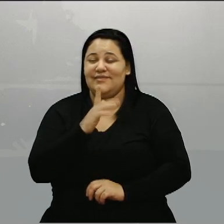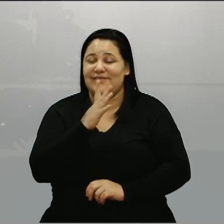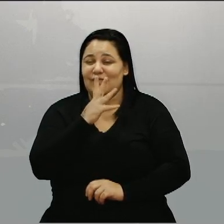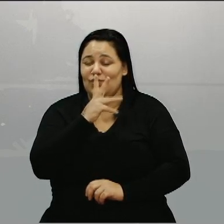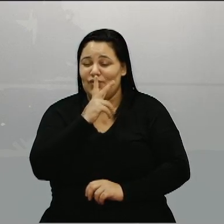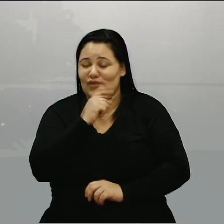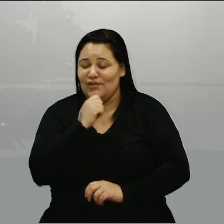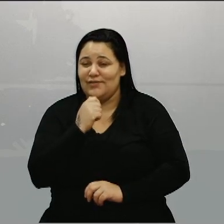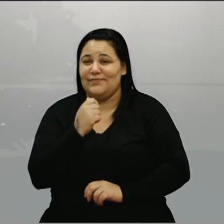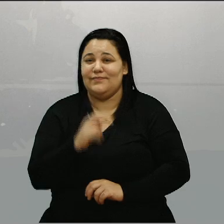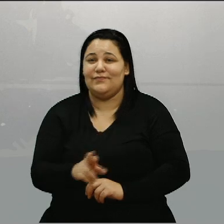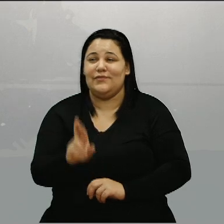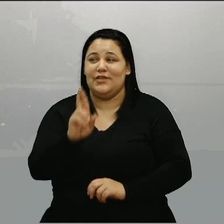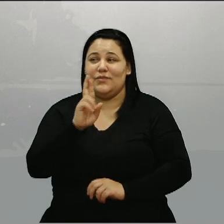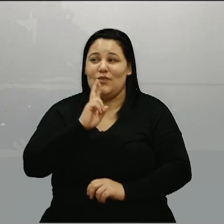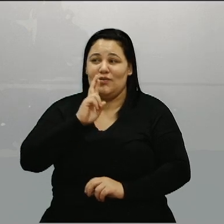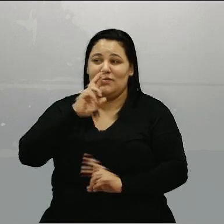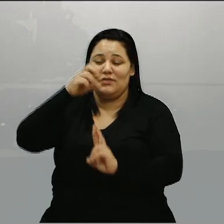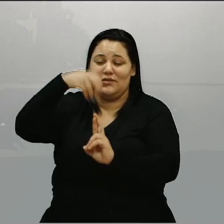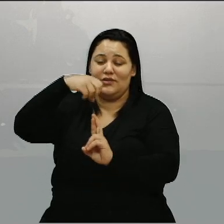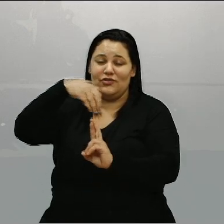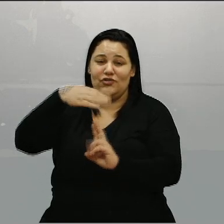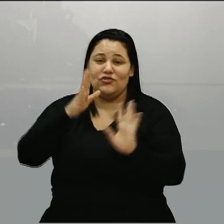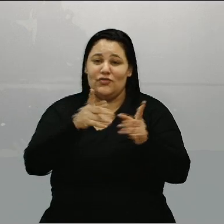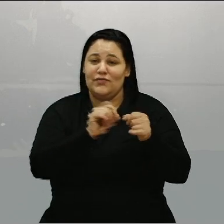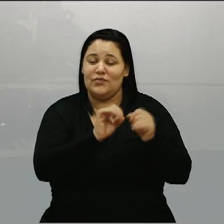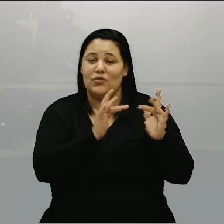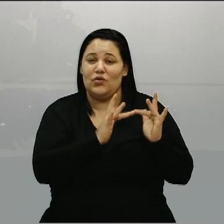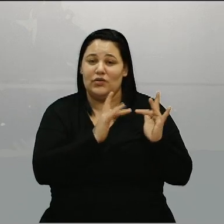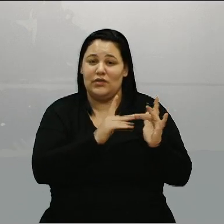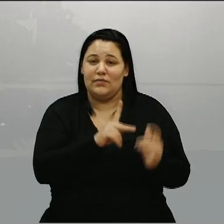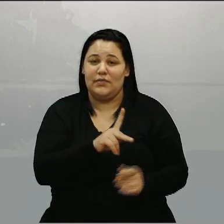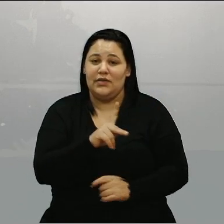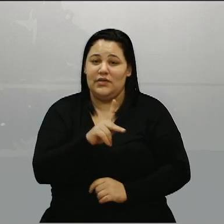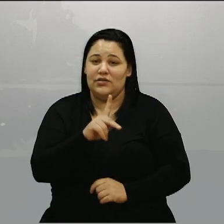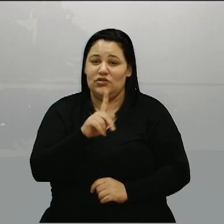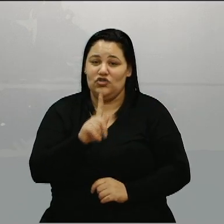RGE. Estamos em contato com a PGM